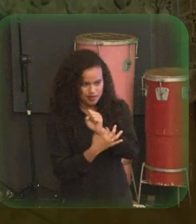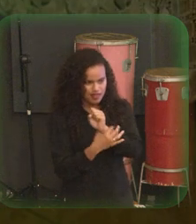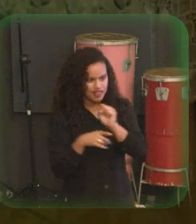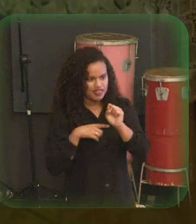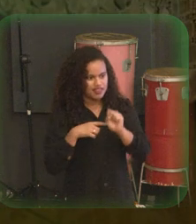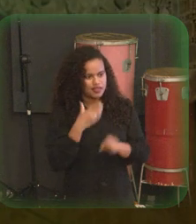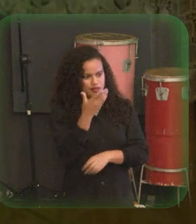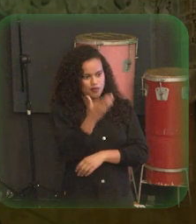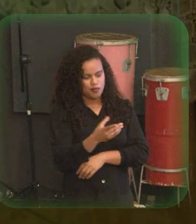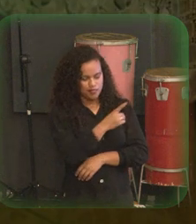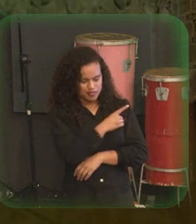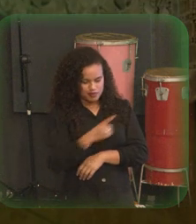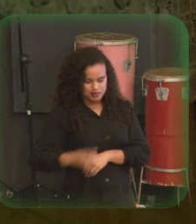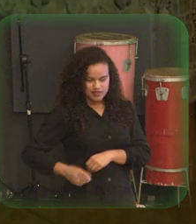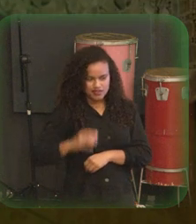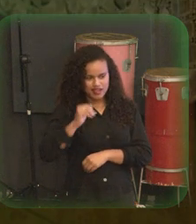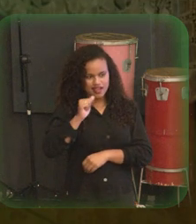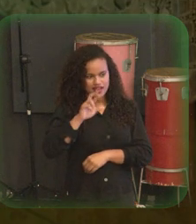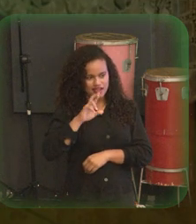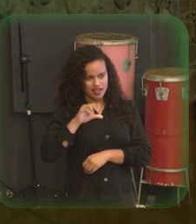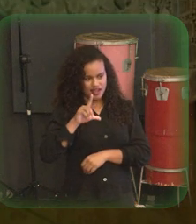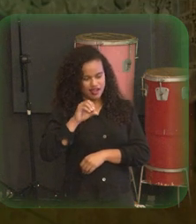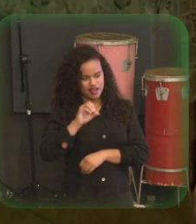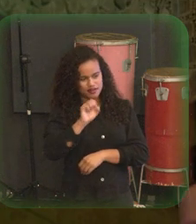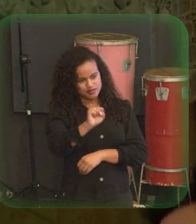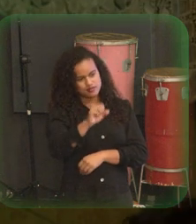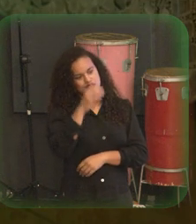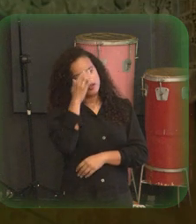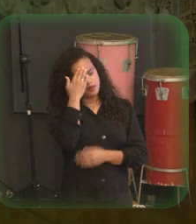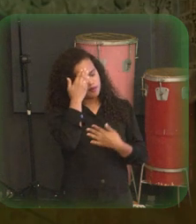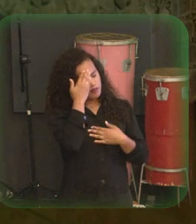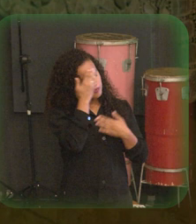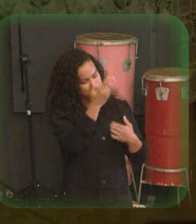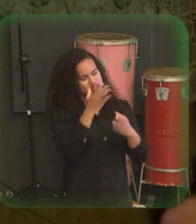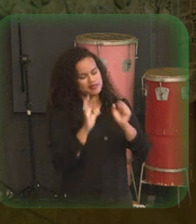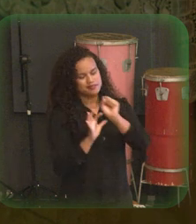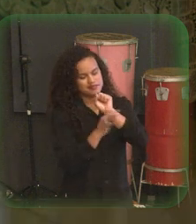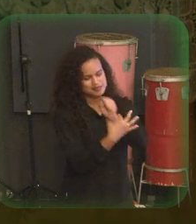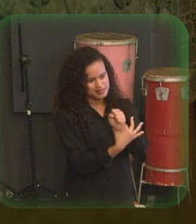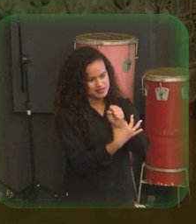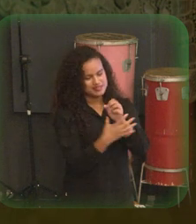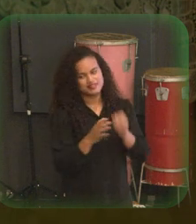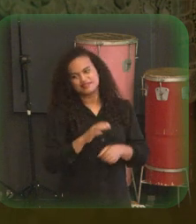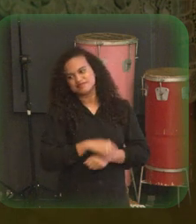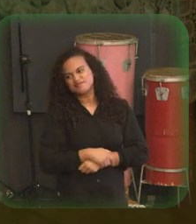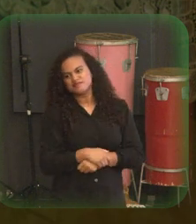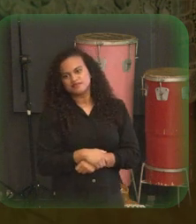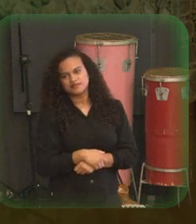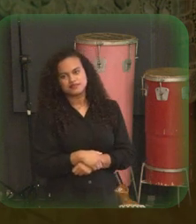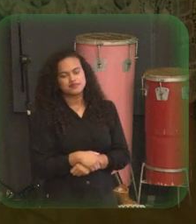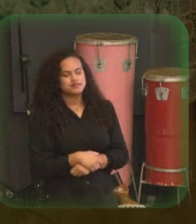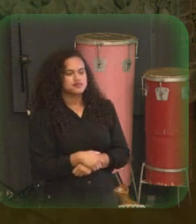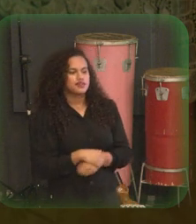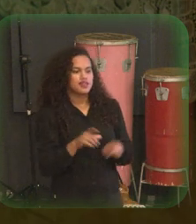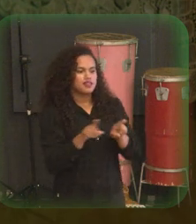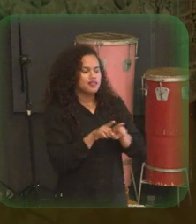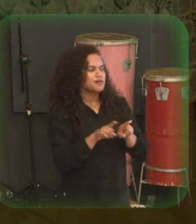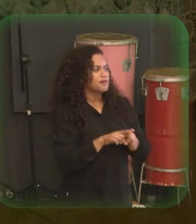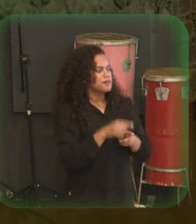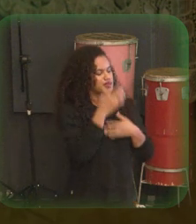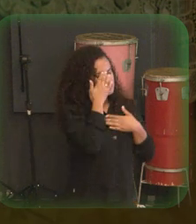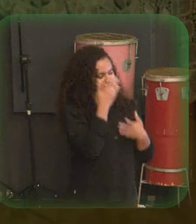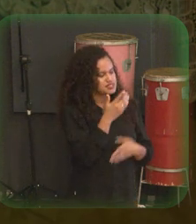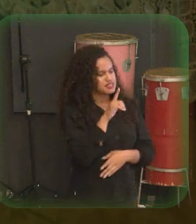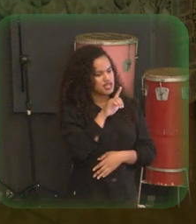Carlos Veras e companhia. Então, muito obrigado, deputado, pela proteção. Quero agradecer também a Lucinha